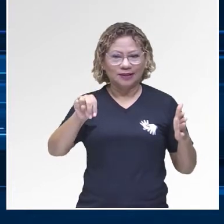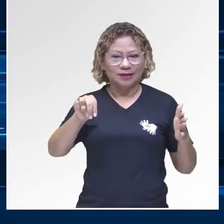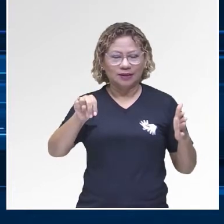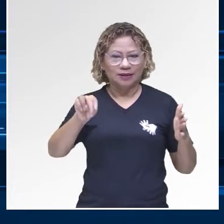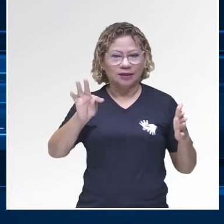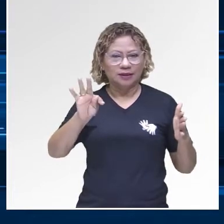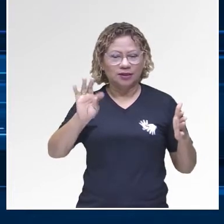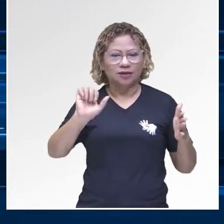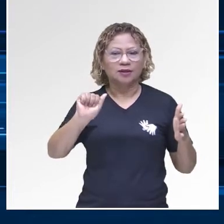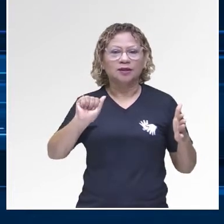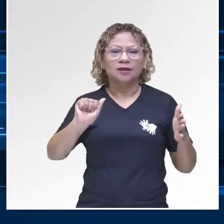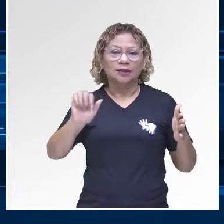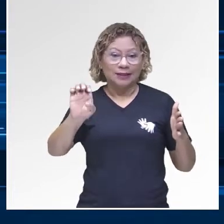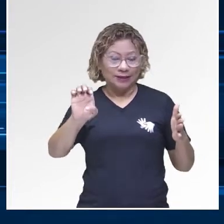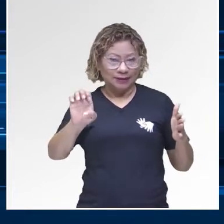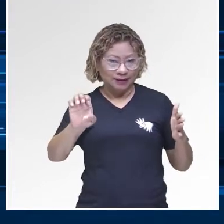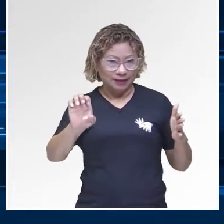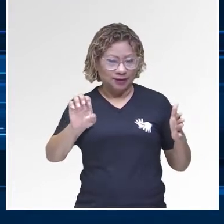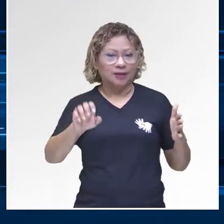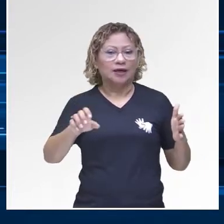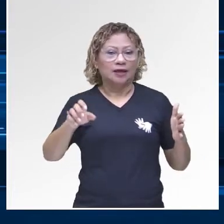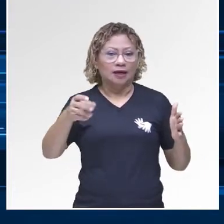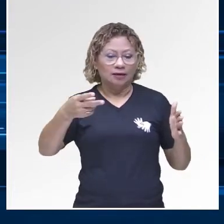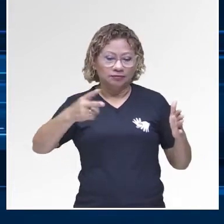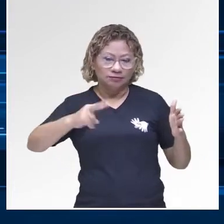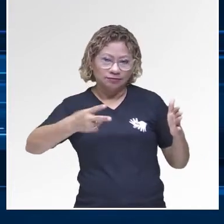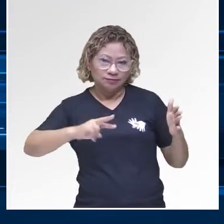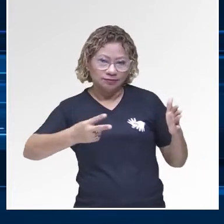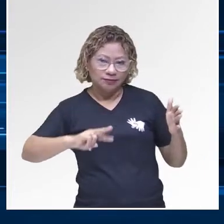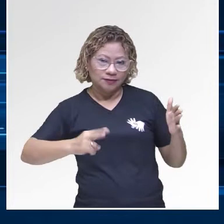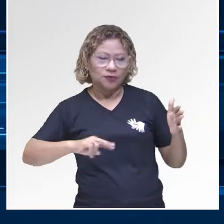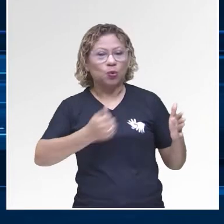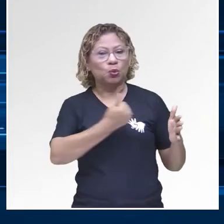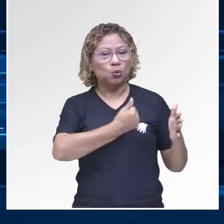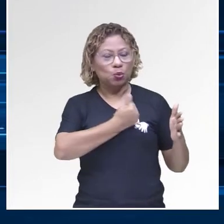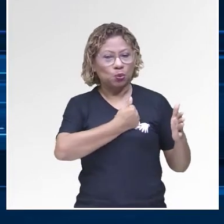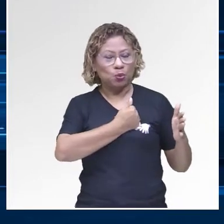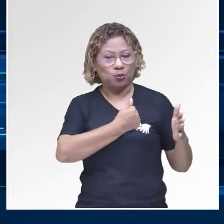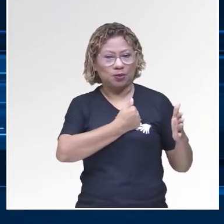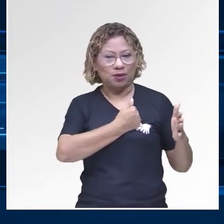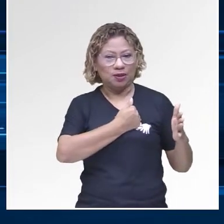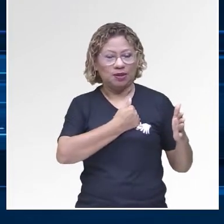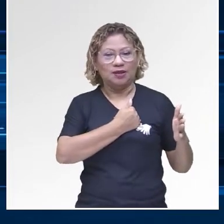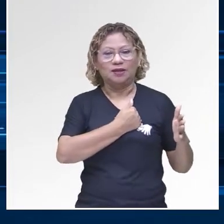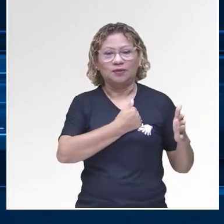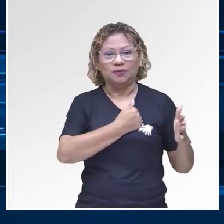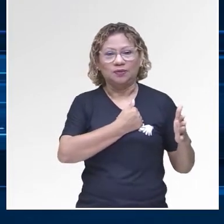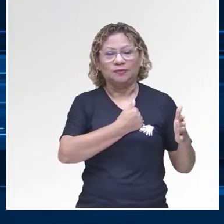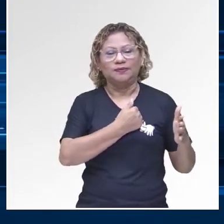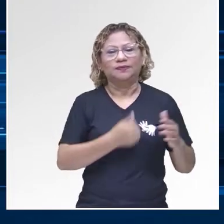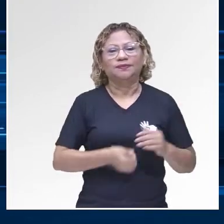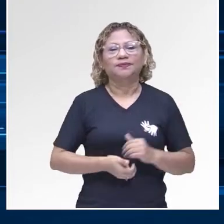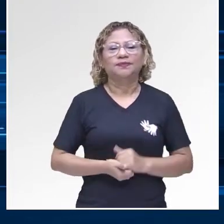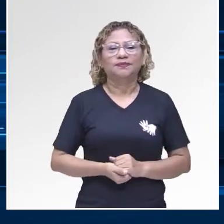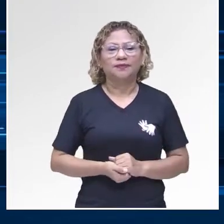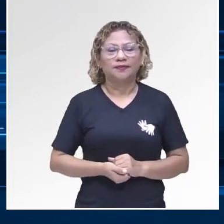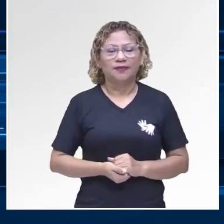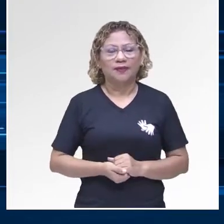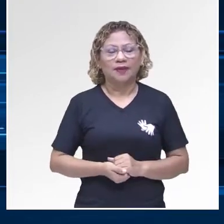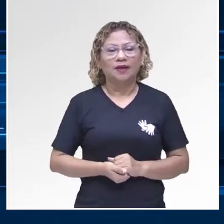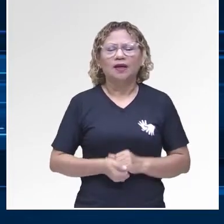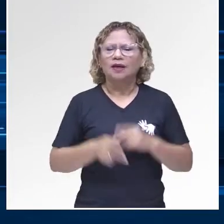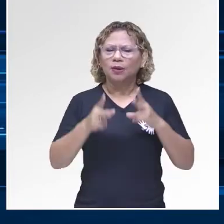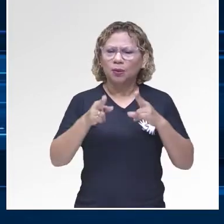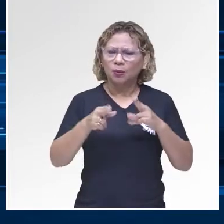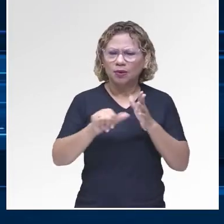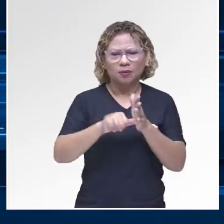nós podemos observar que os termos estão diminuindo, mas a razão ela é obtida da mesma